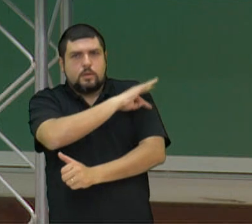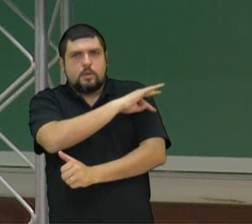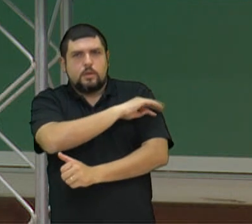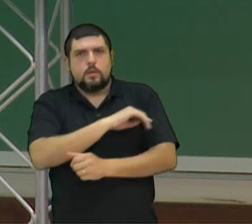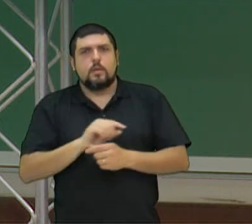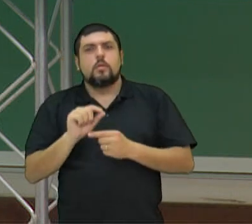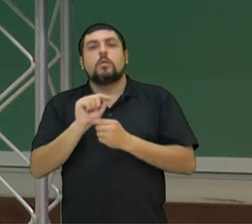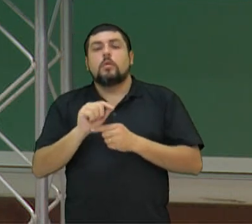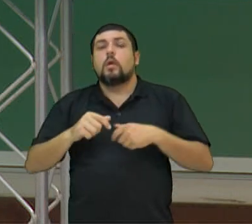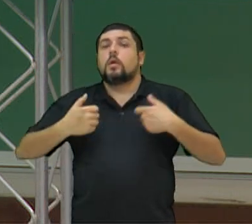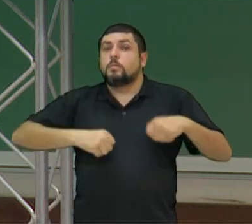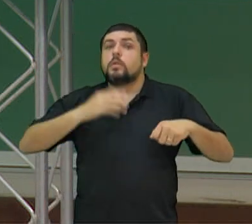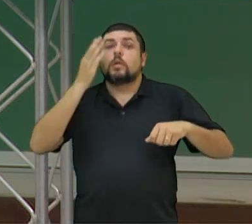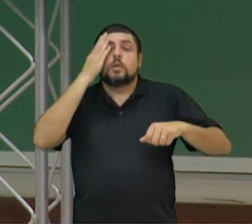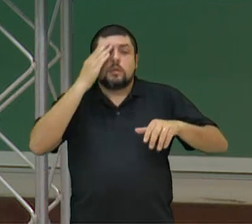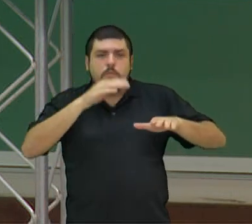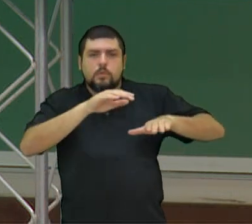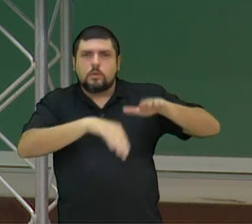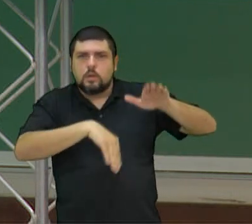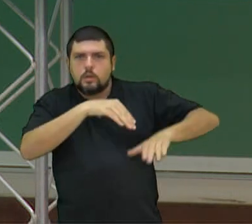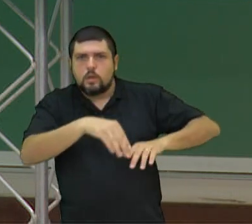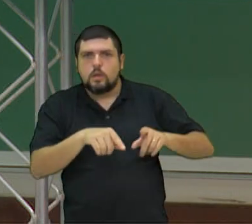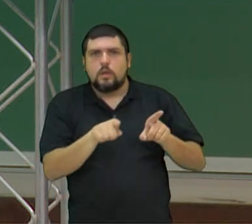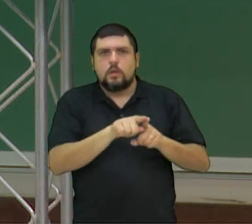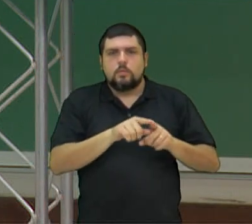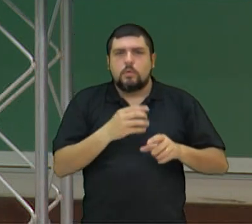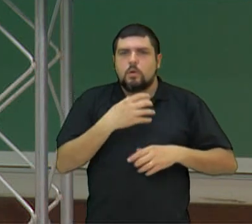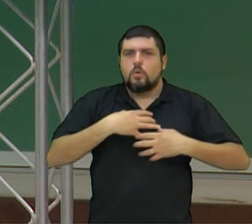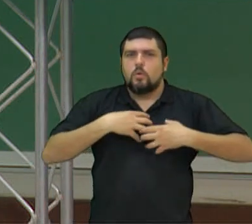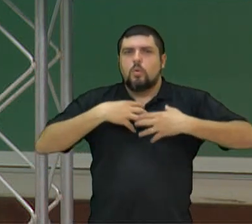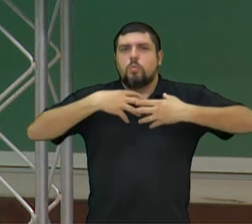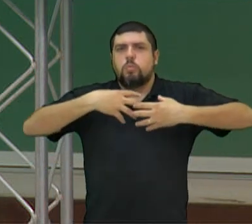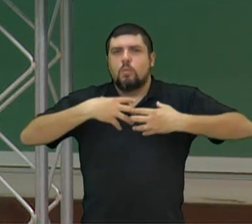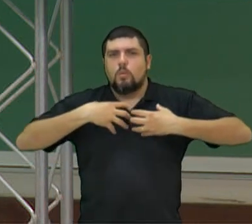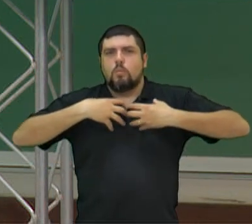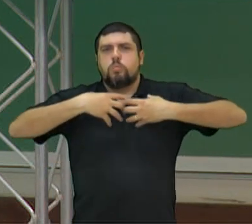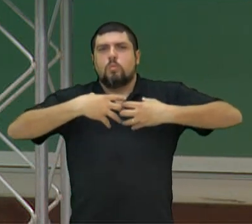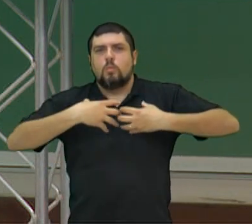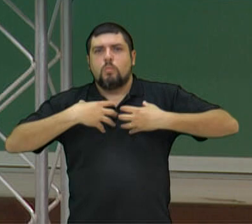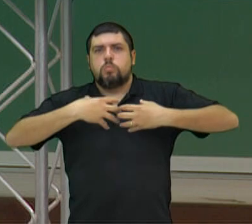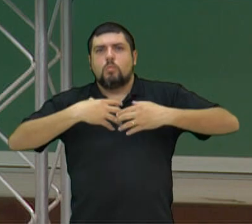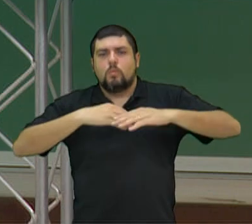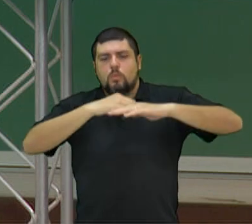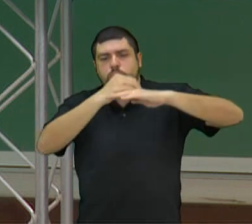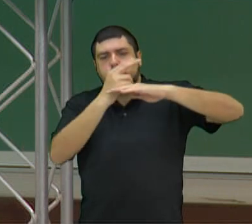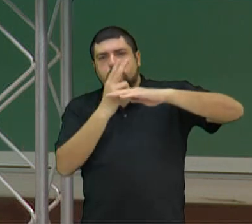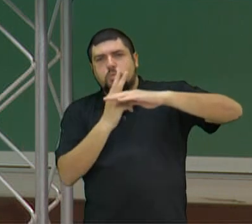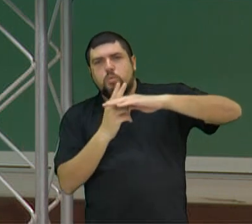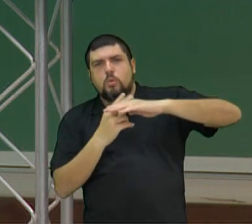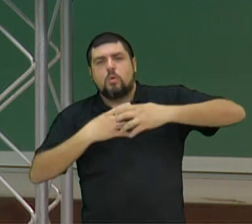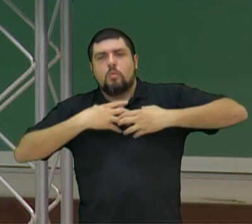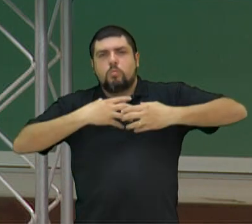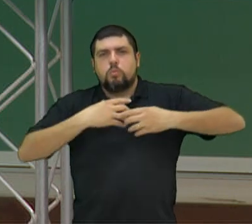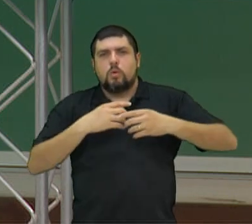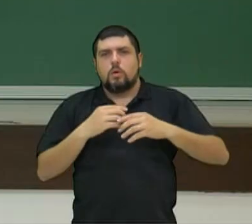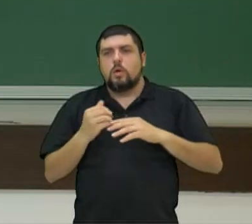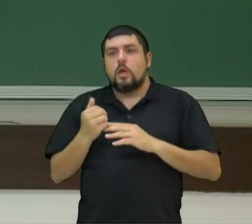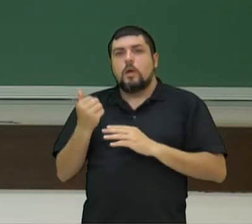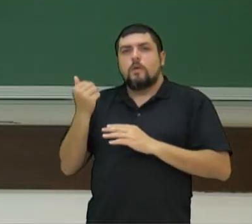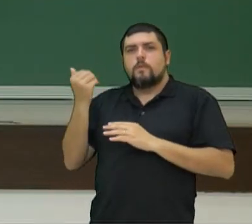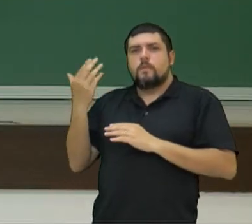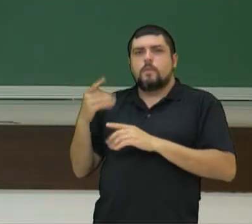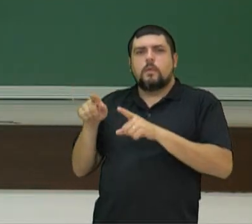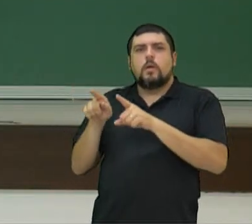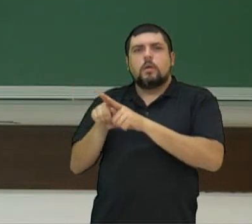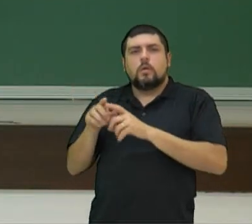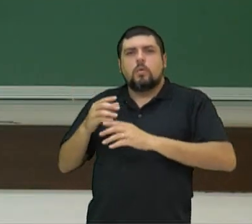nadar muito bem, controlar muito bem a sua respiração dentro e fora da água, também é preciso executar muito bem